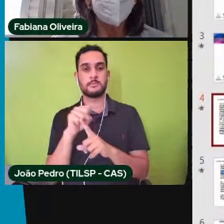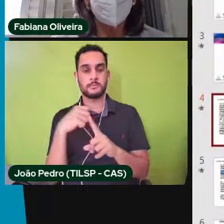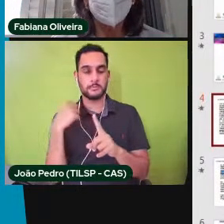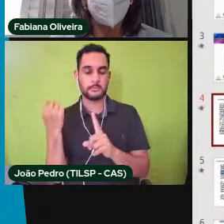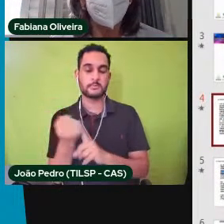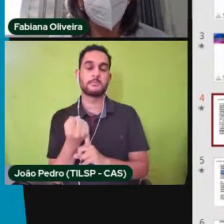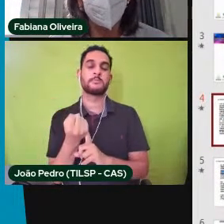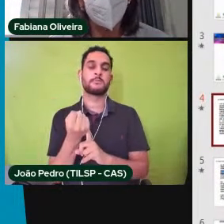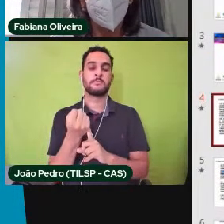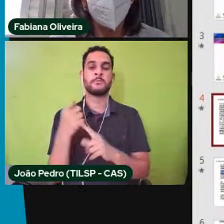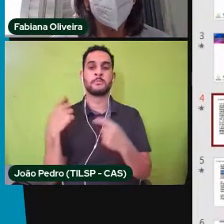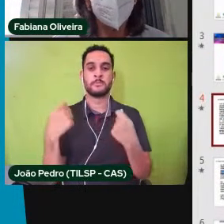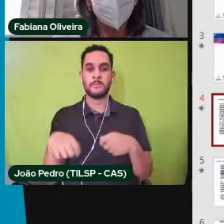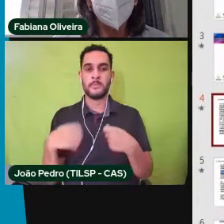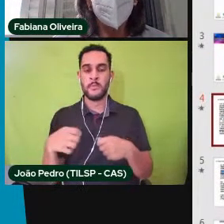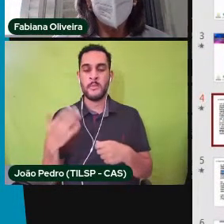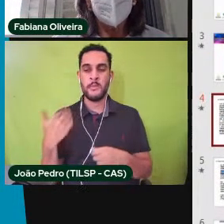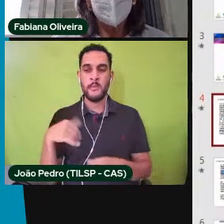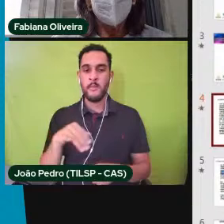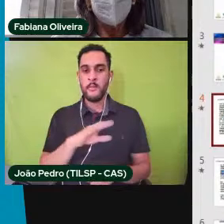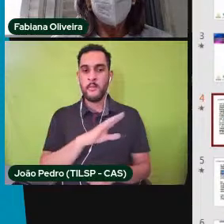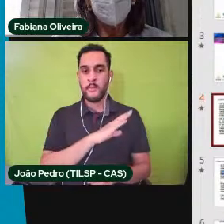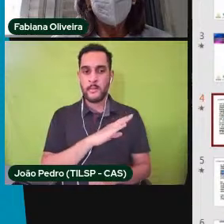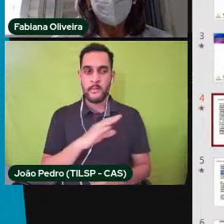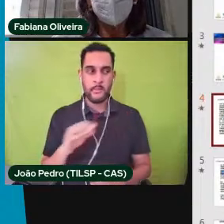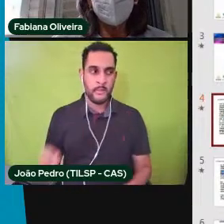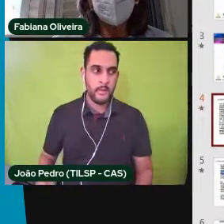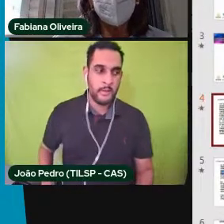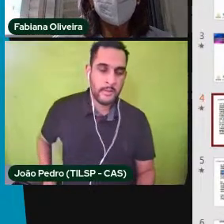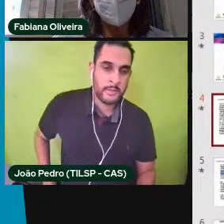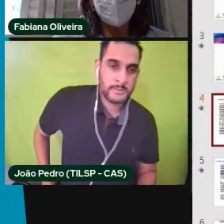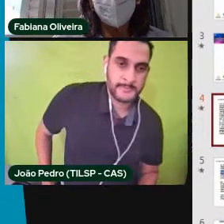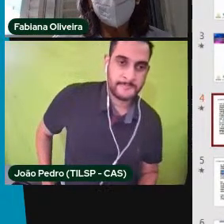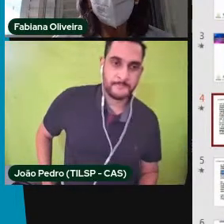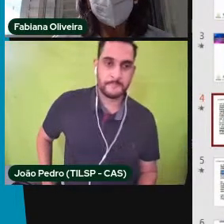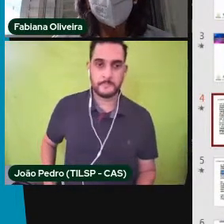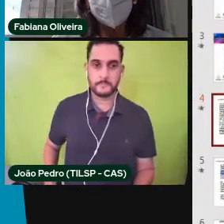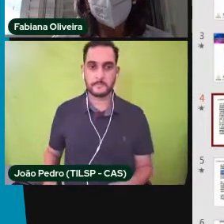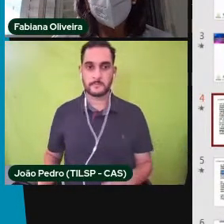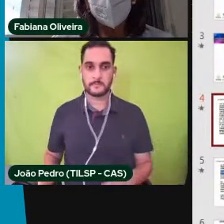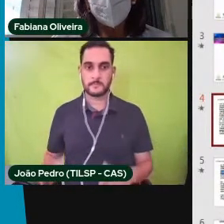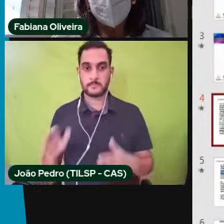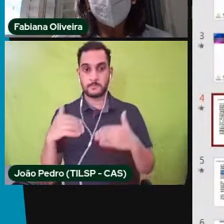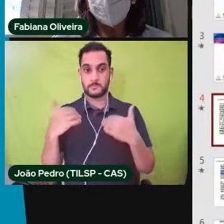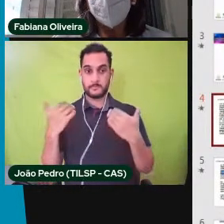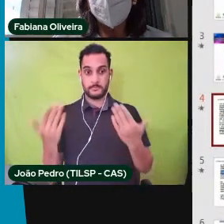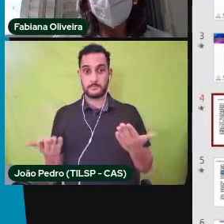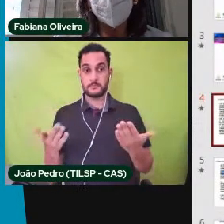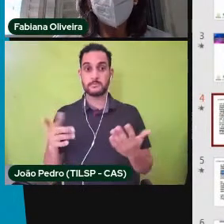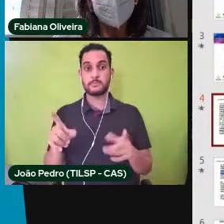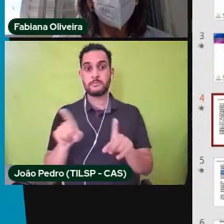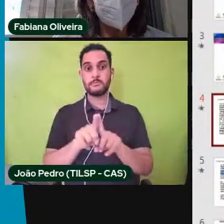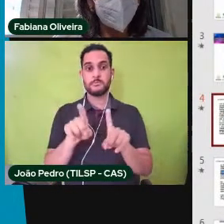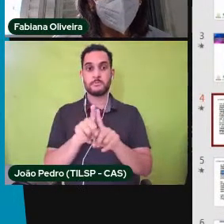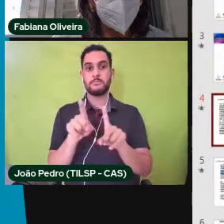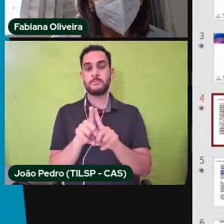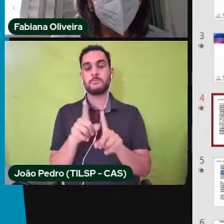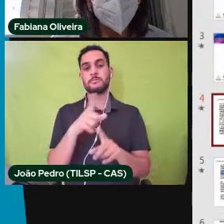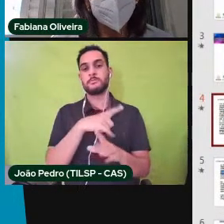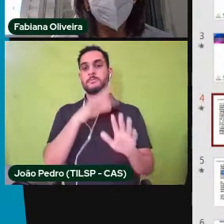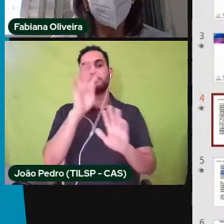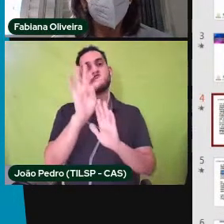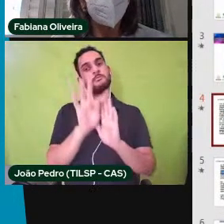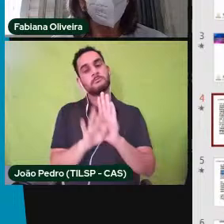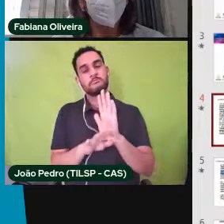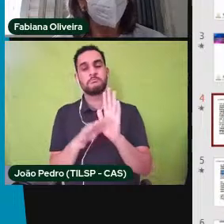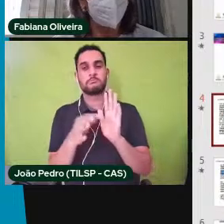e a realidade precisa de nós. Então, eu tenho aqui também um texto que eu achei